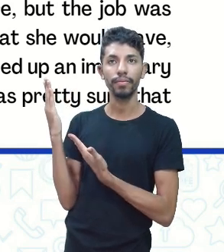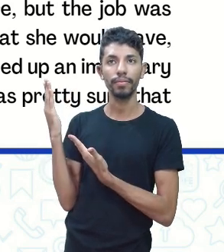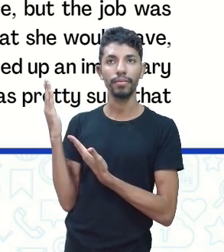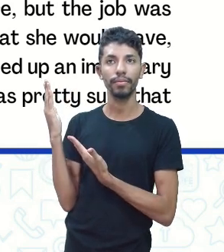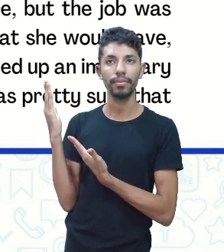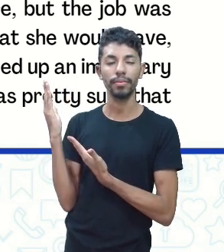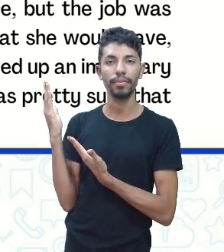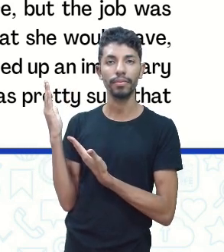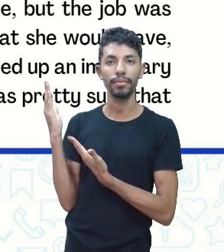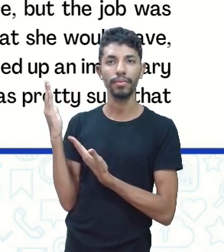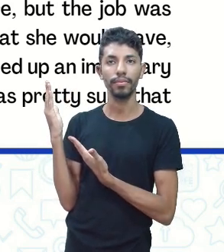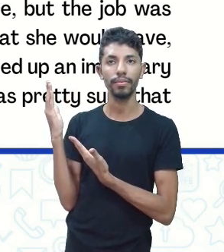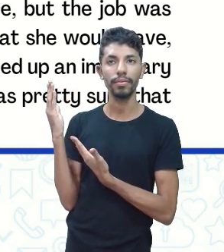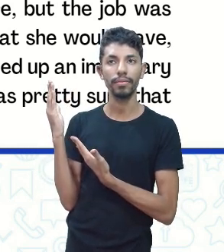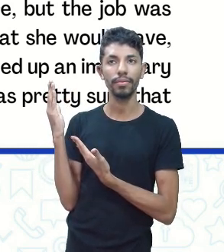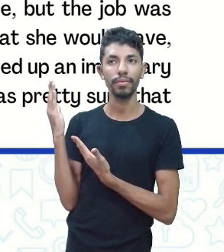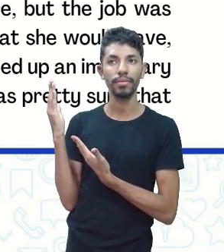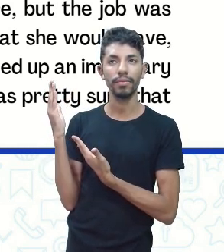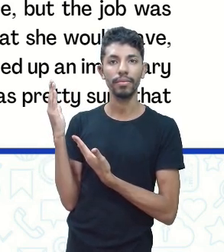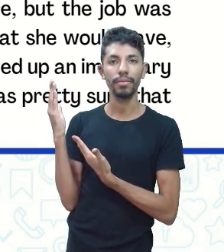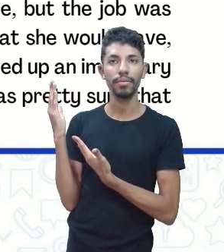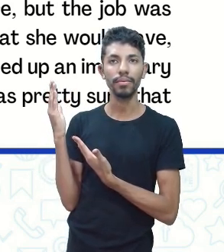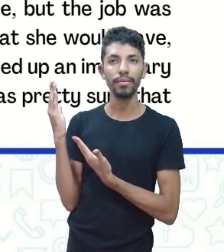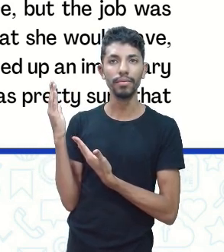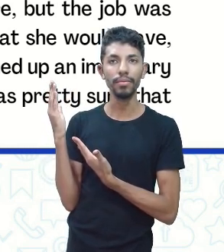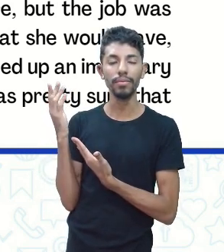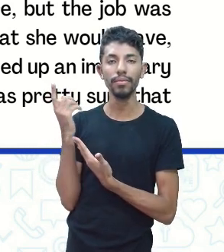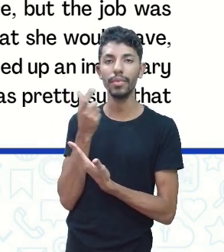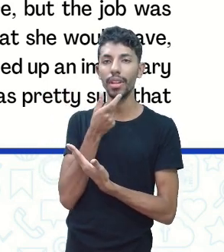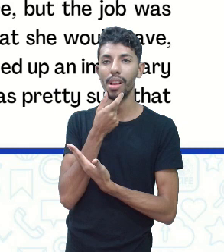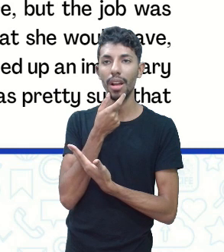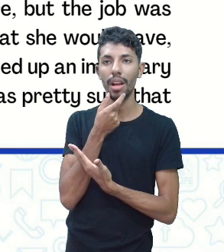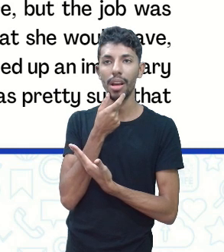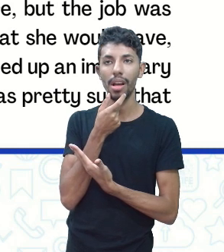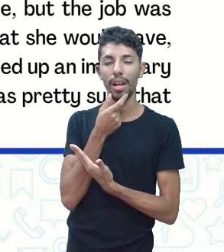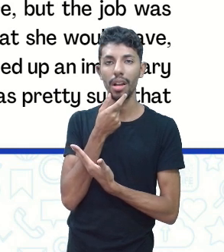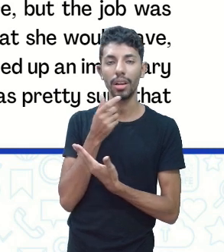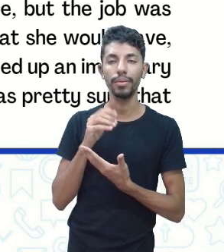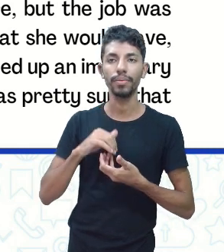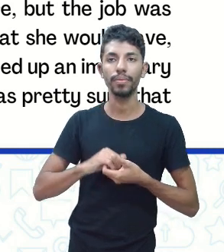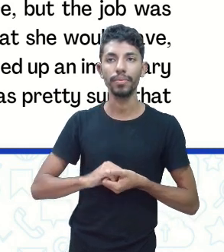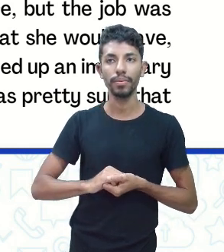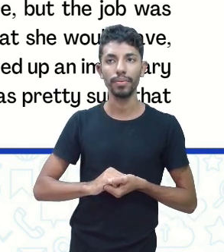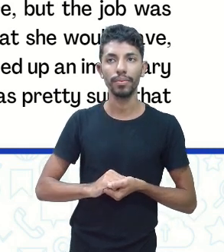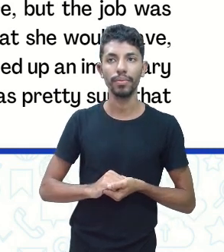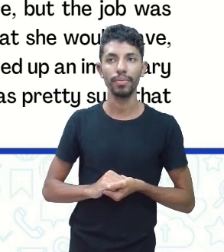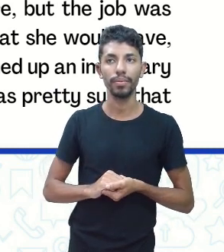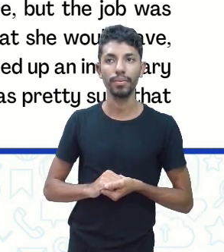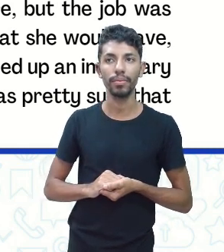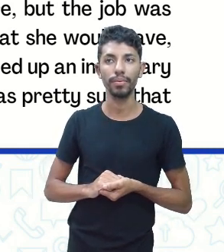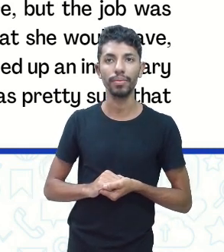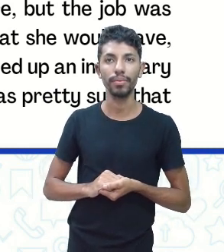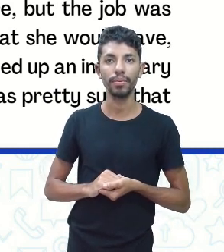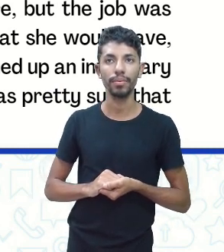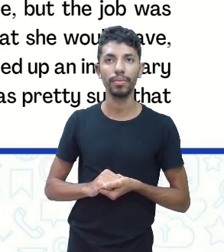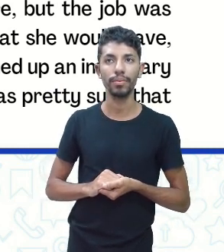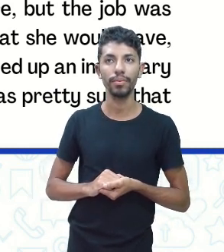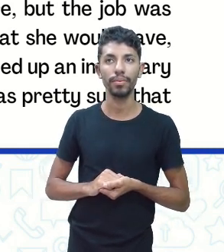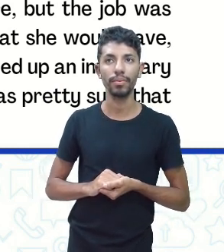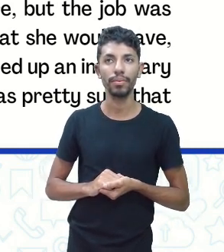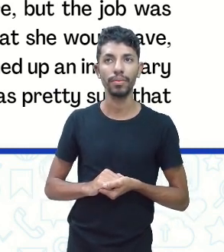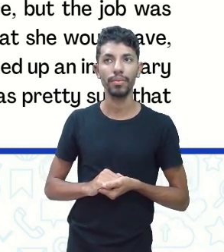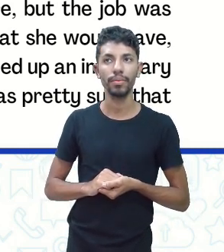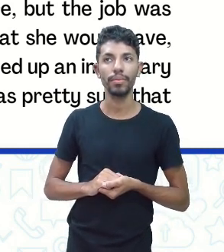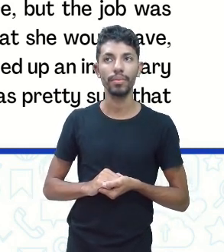Margot met Robert at a Wednesday night toward the end of her fall semester. She was working behind